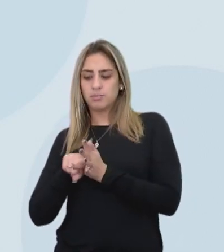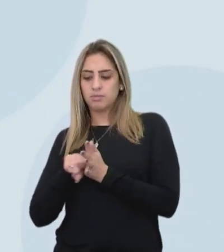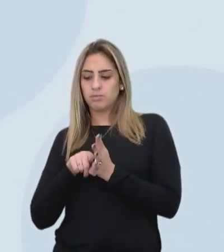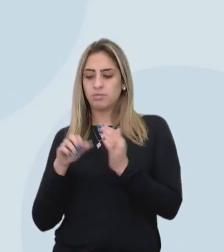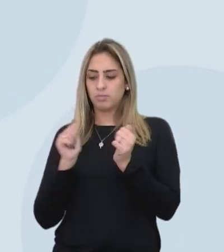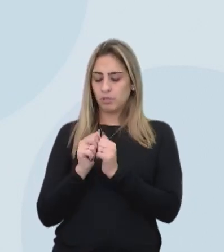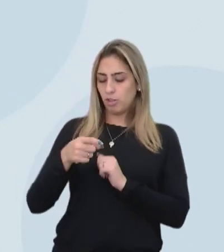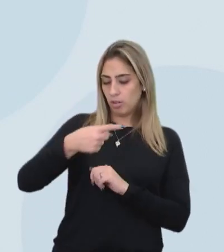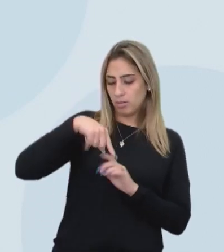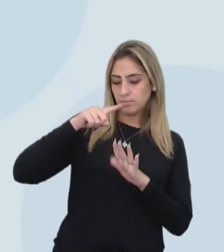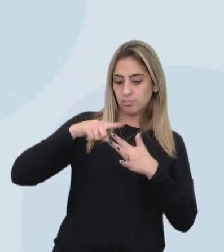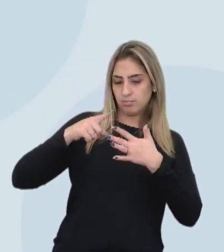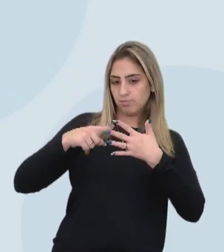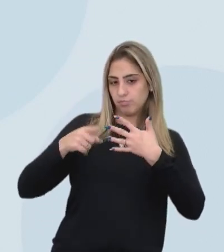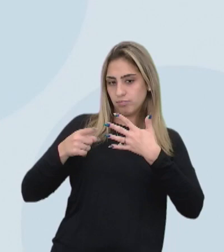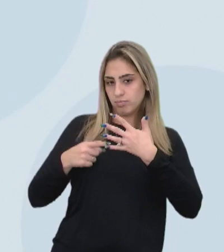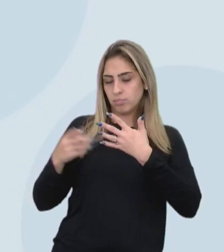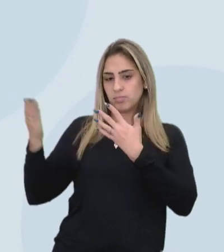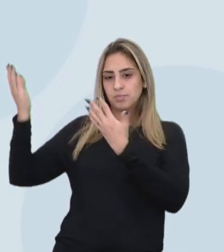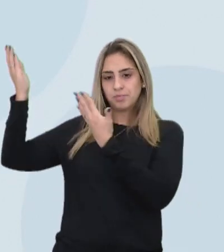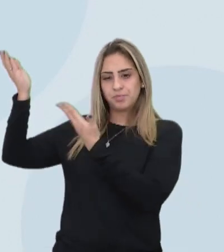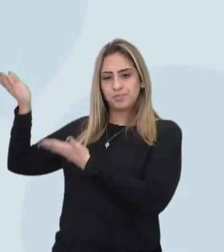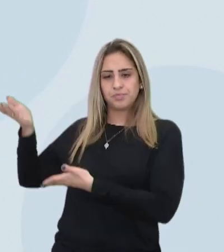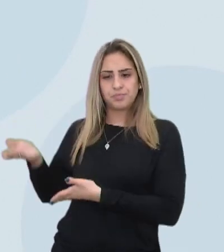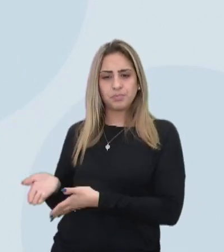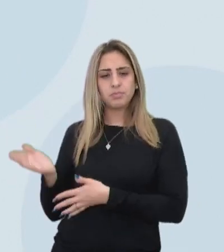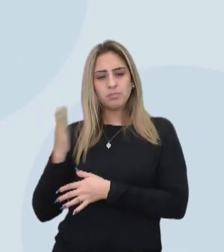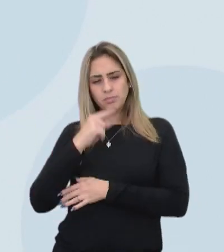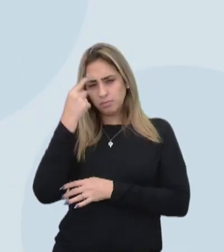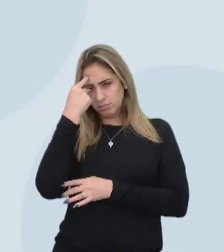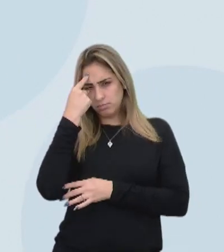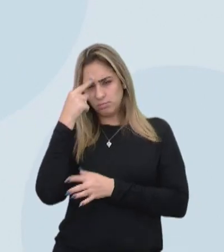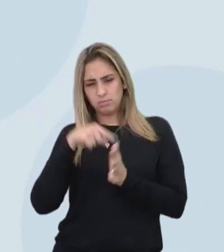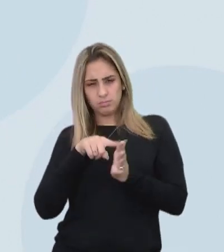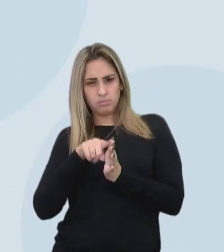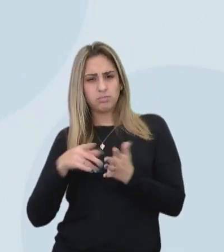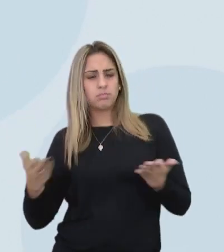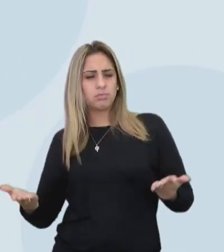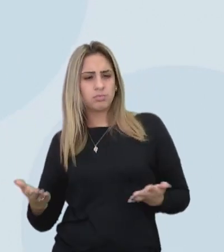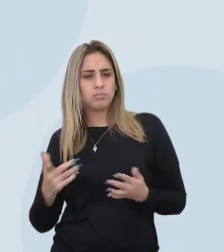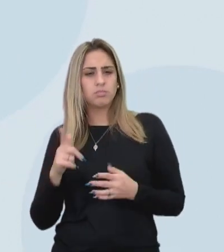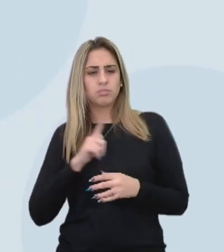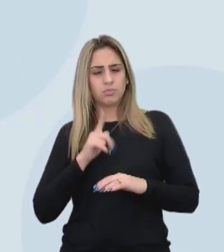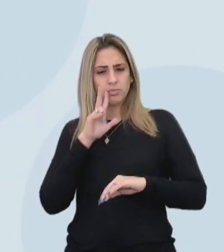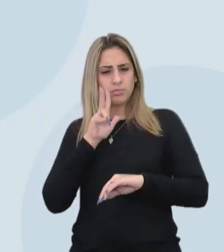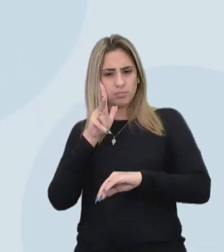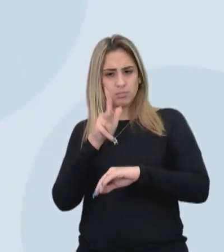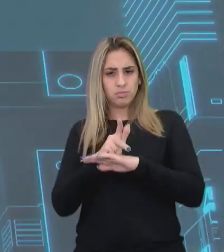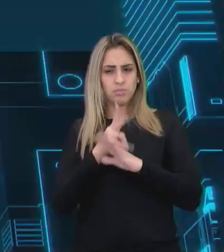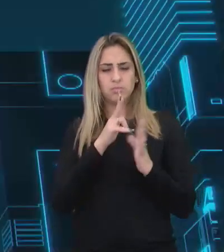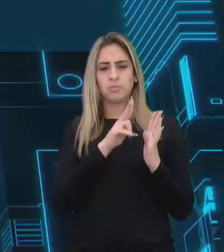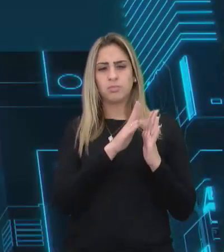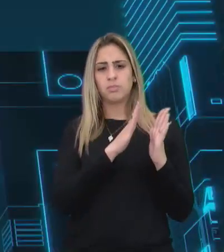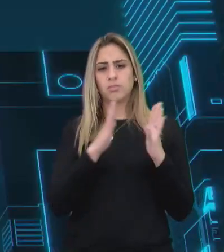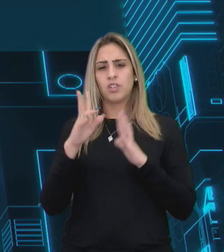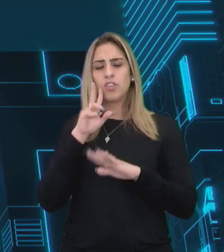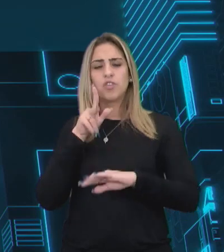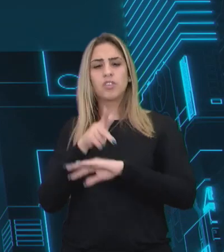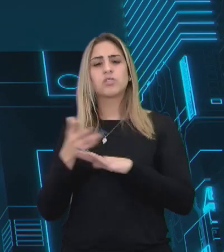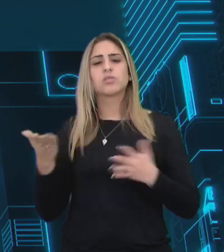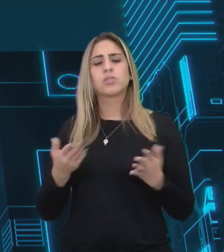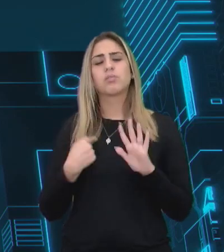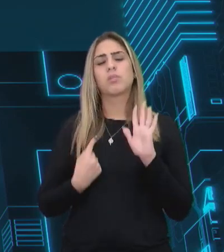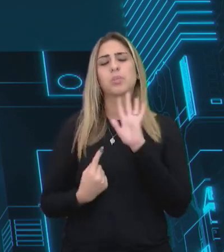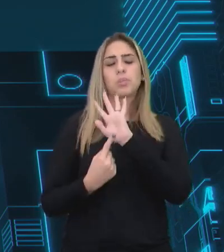esses itens que vocês podem verificar. Vamos pensar nessa análise, então? Olha só, a gente tem um vídeo que vai passar para vocês agora, que ele